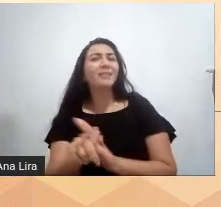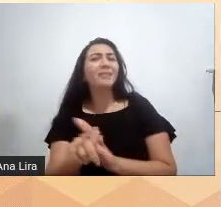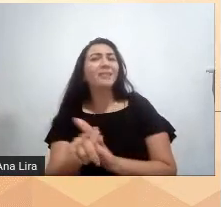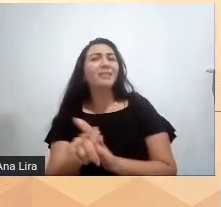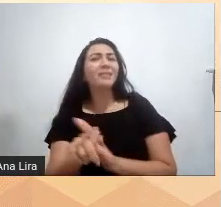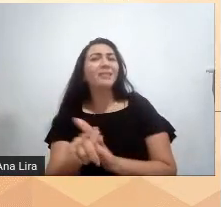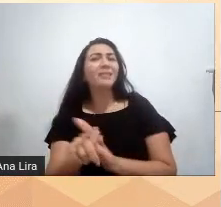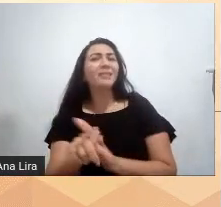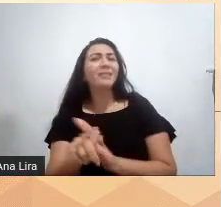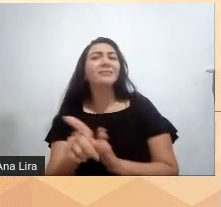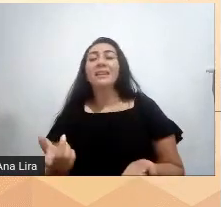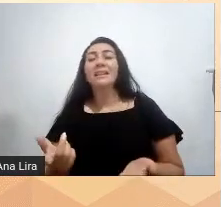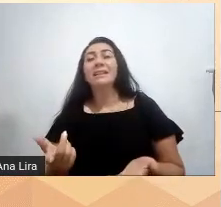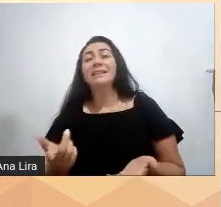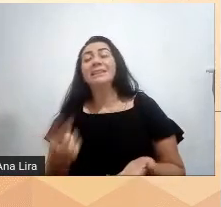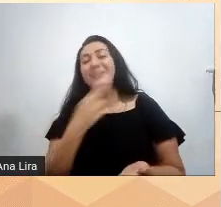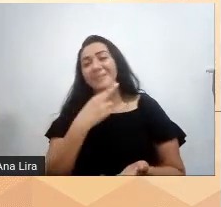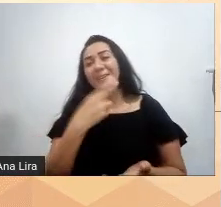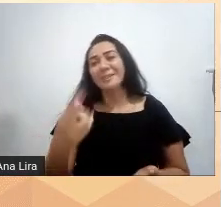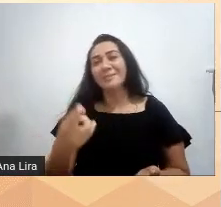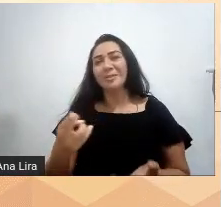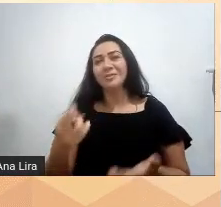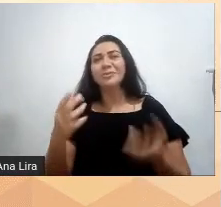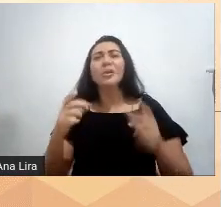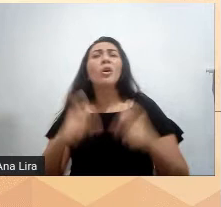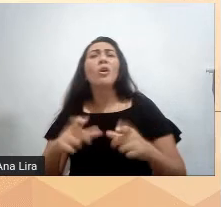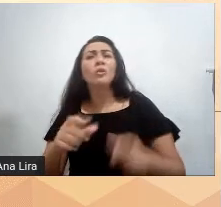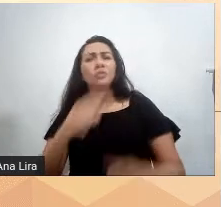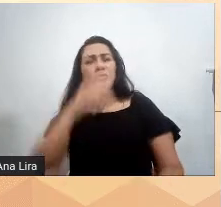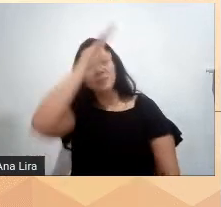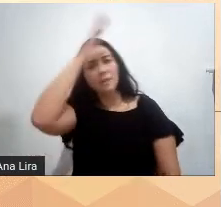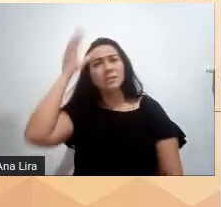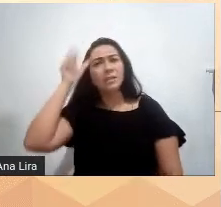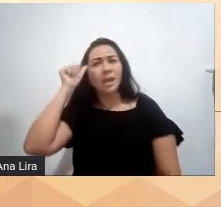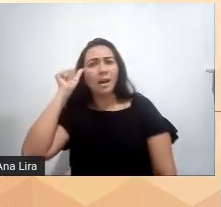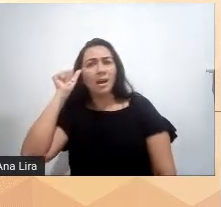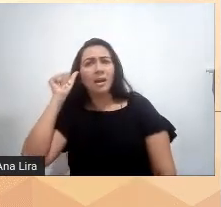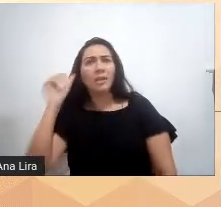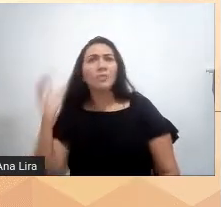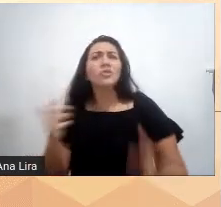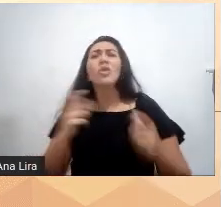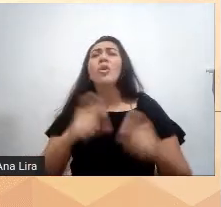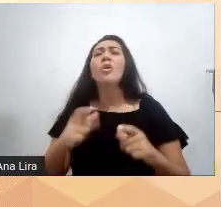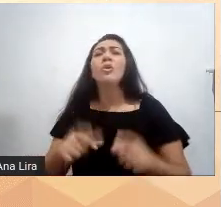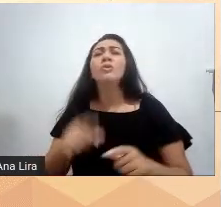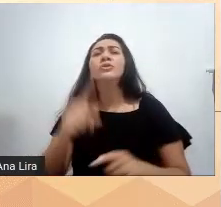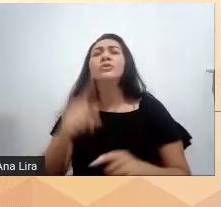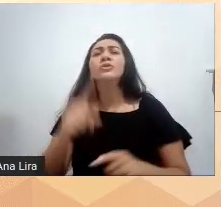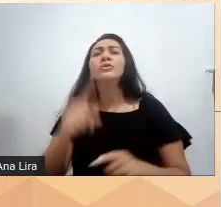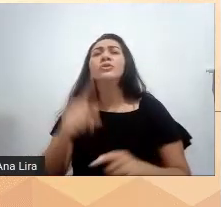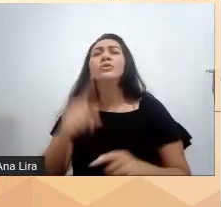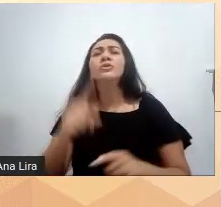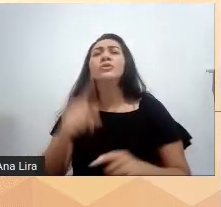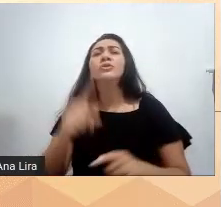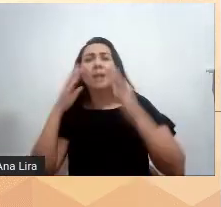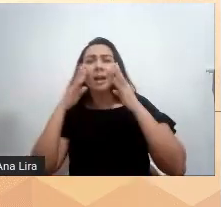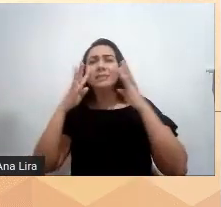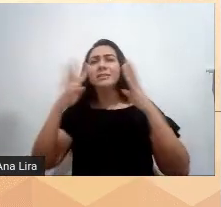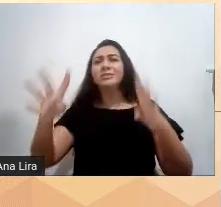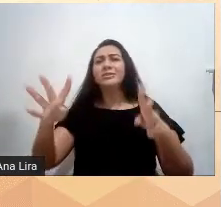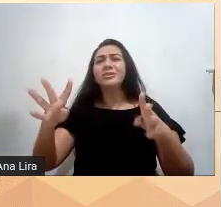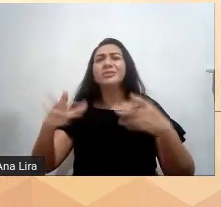falando de Minas Gerais, estou falando de Floripa, né? Para mim depois saber um pouquinho mais para onde está